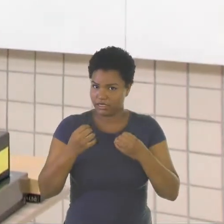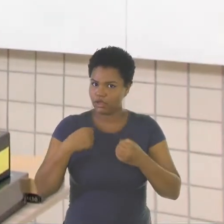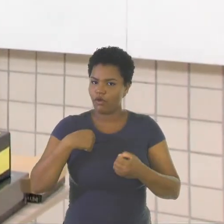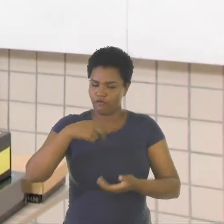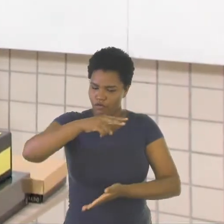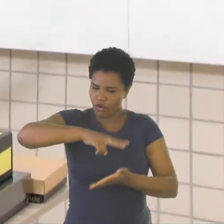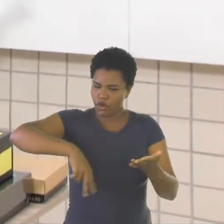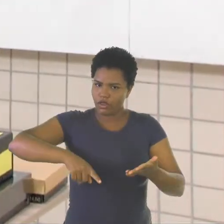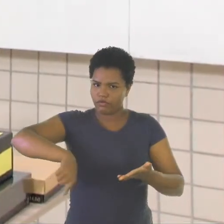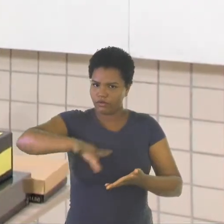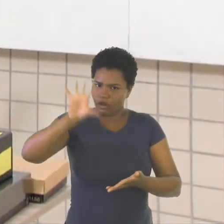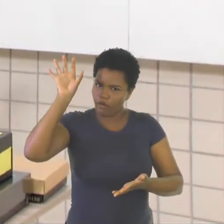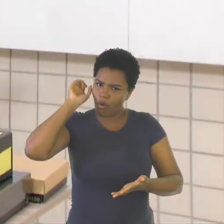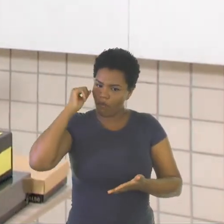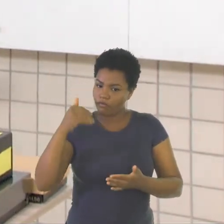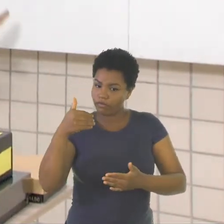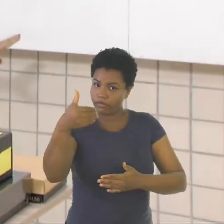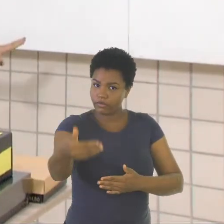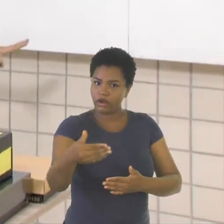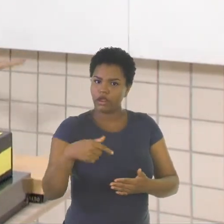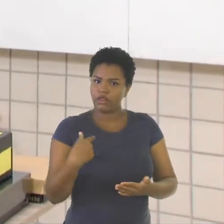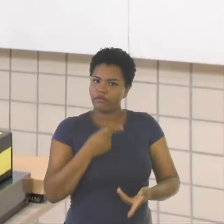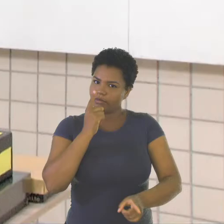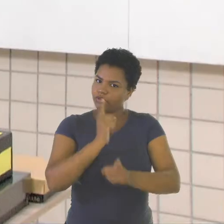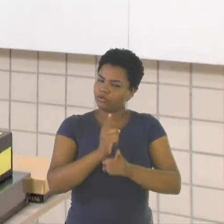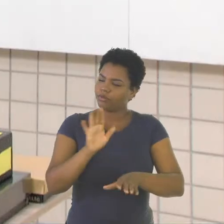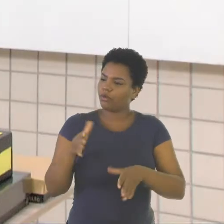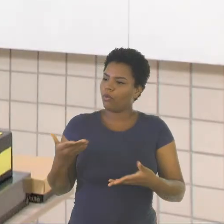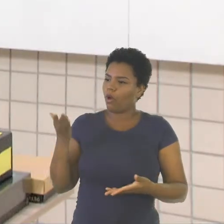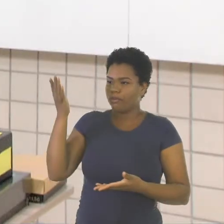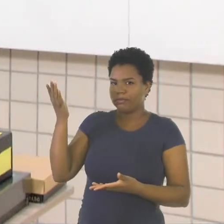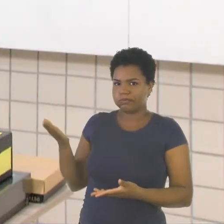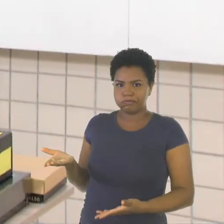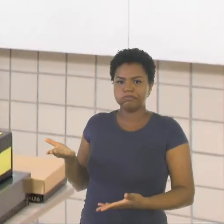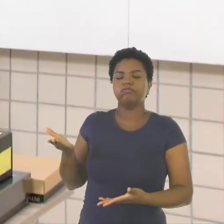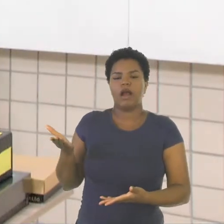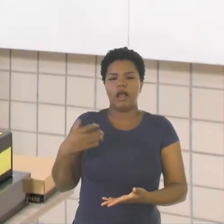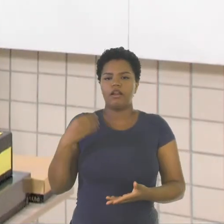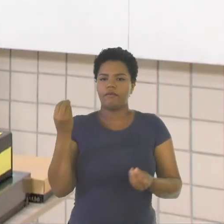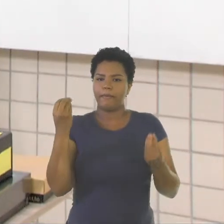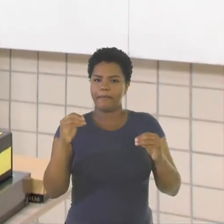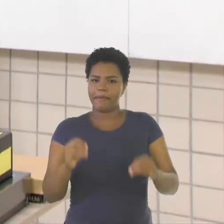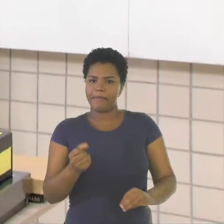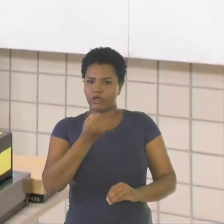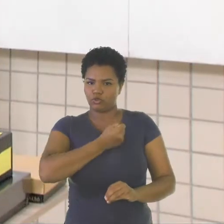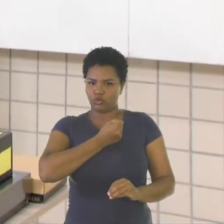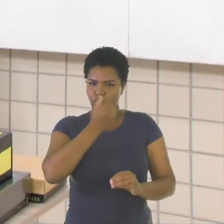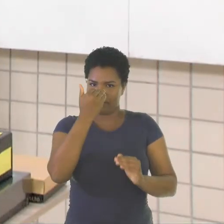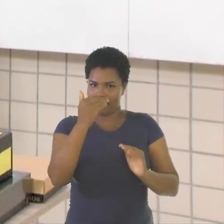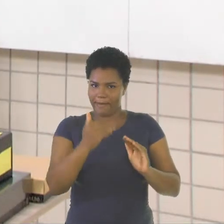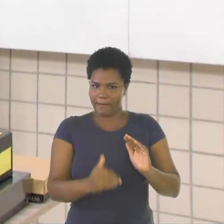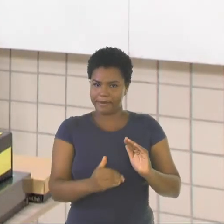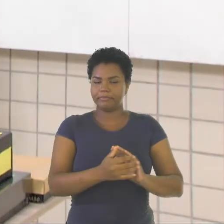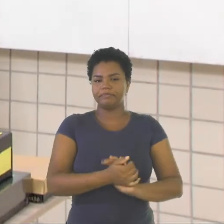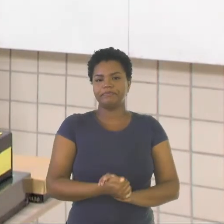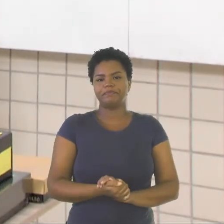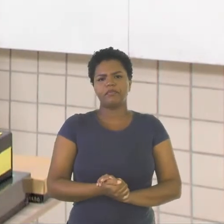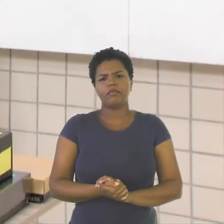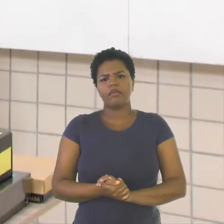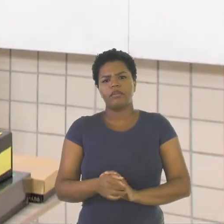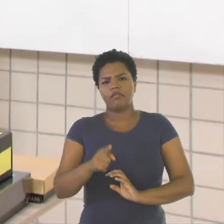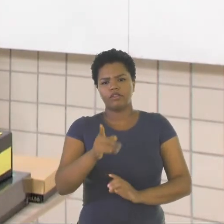vão ouvir daí, para a gente descobrir qual dessas. E nós vamos enumerar, certo? Olha só, você conhece